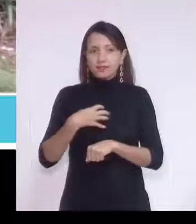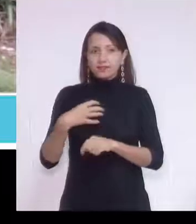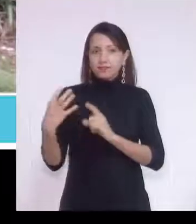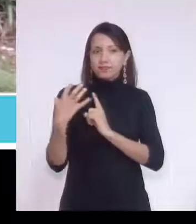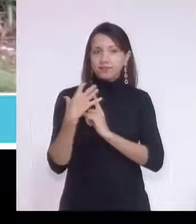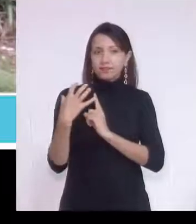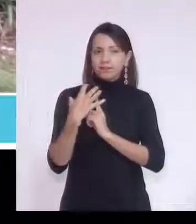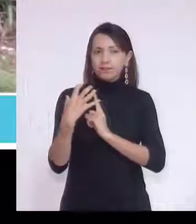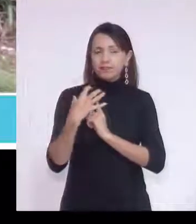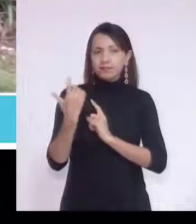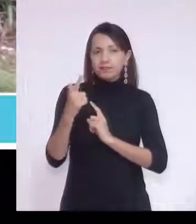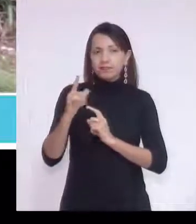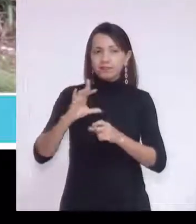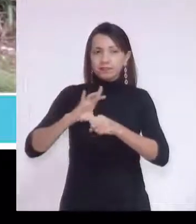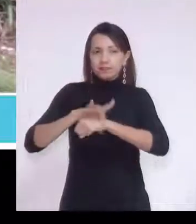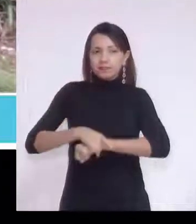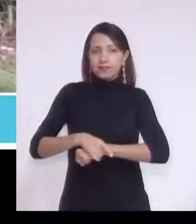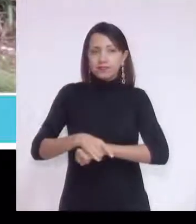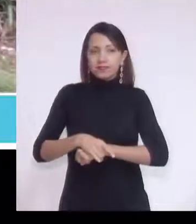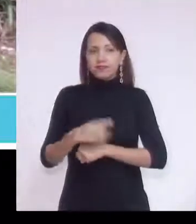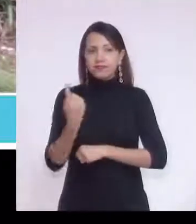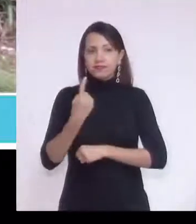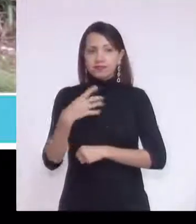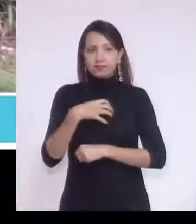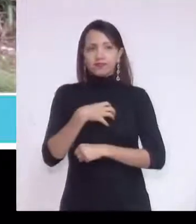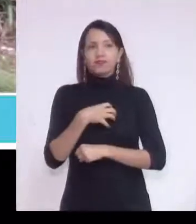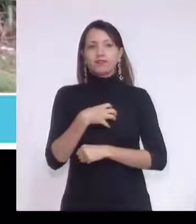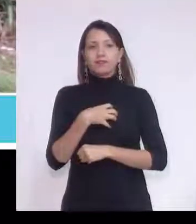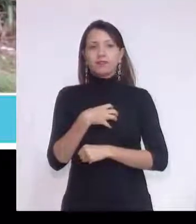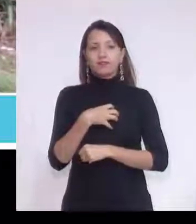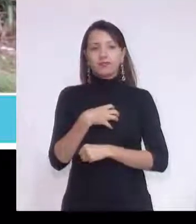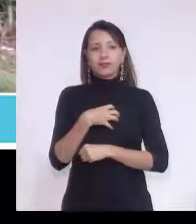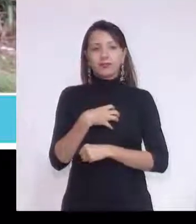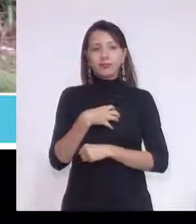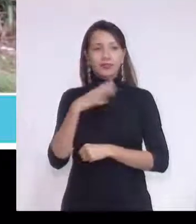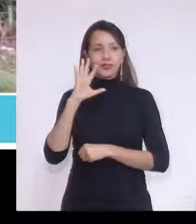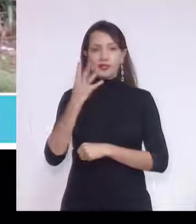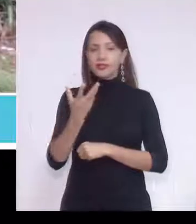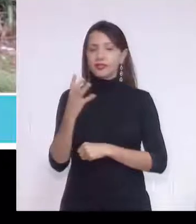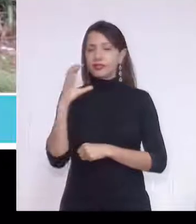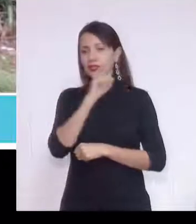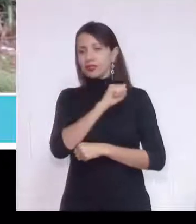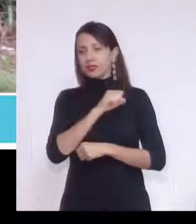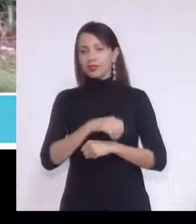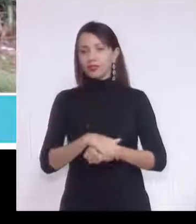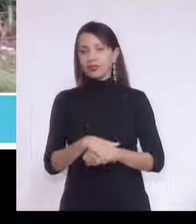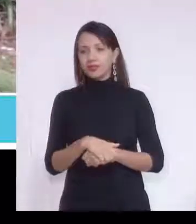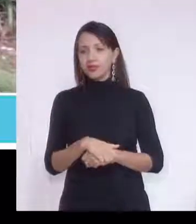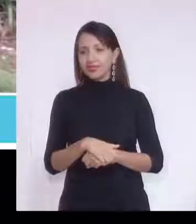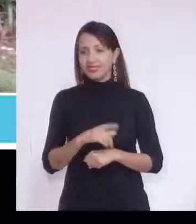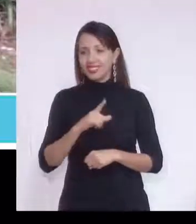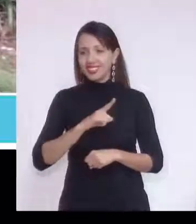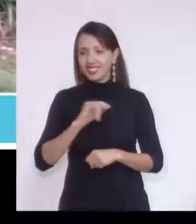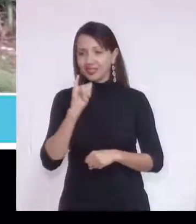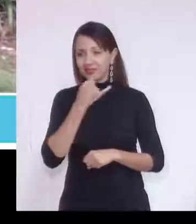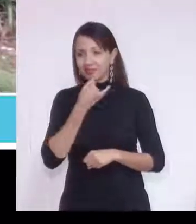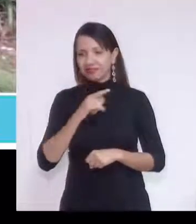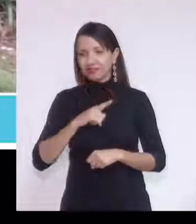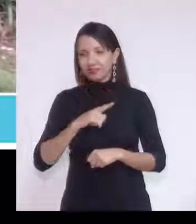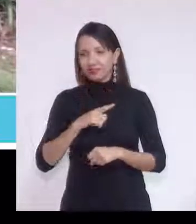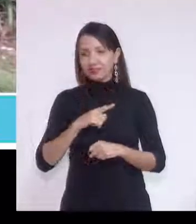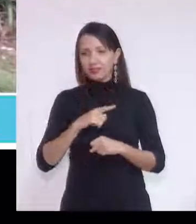não é? Se sente inseguro, a primeira reação é buscar uma solução rápida. E eu entendo que,